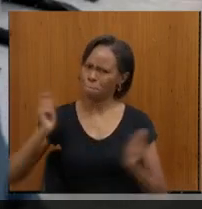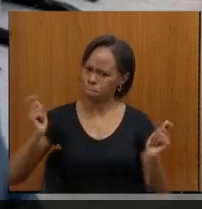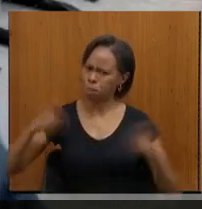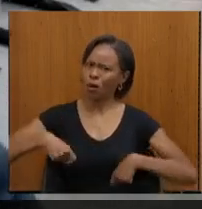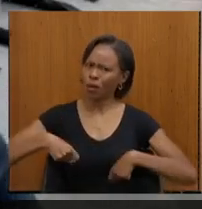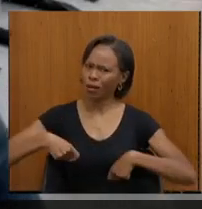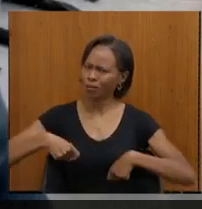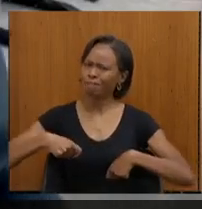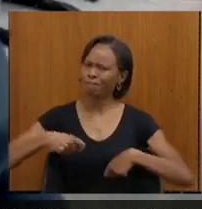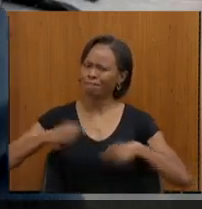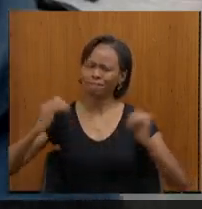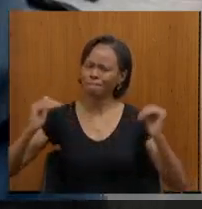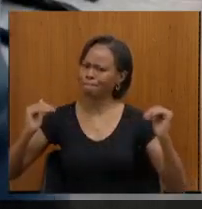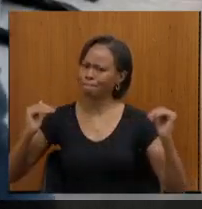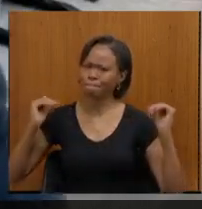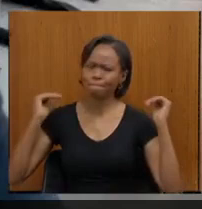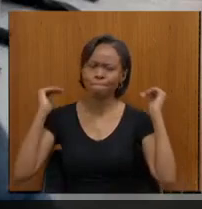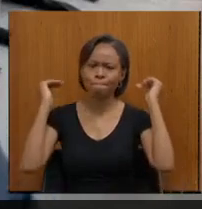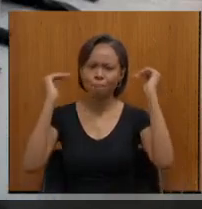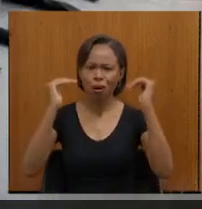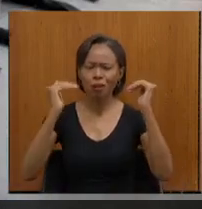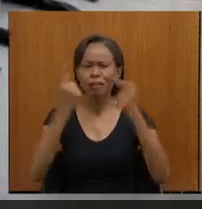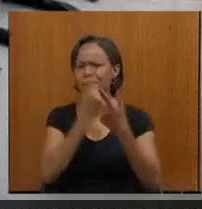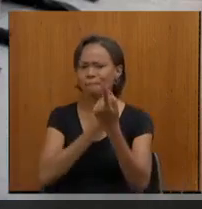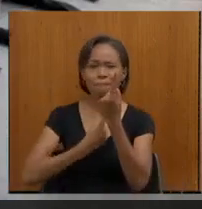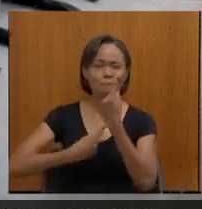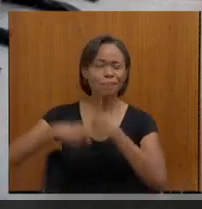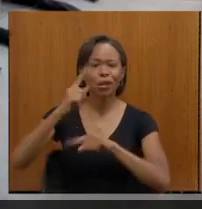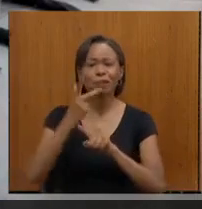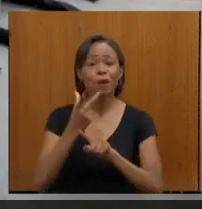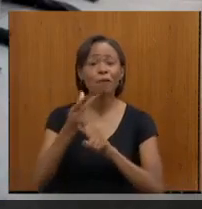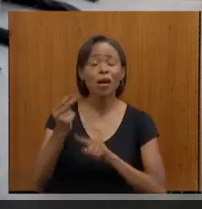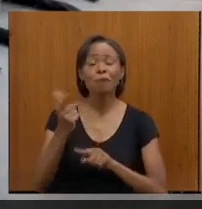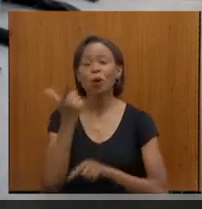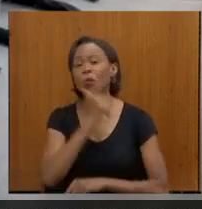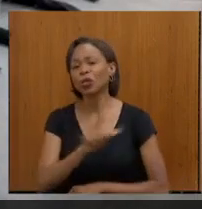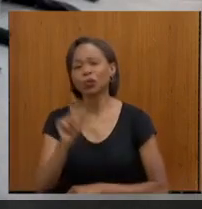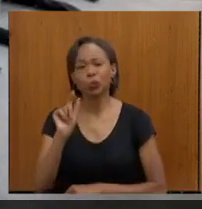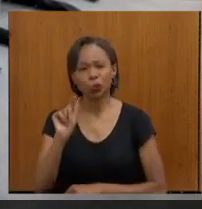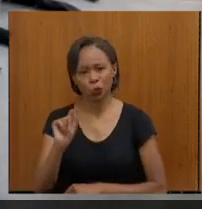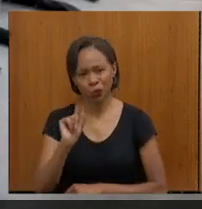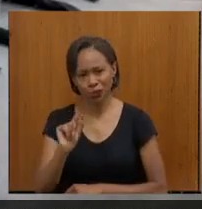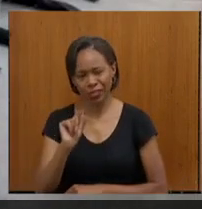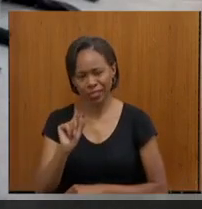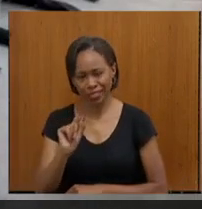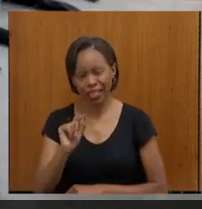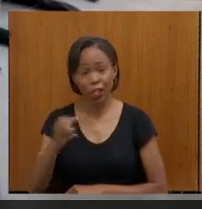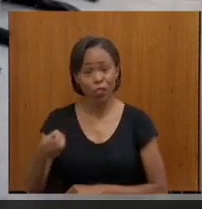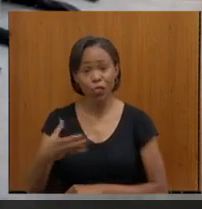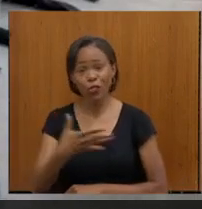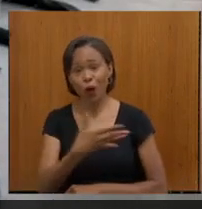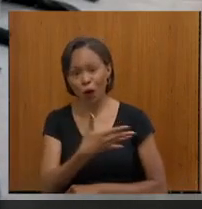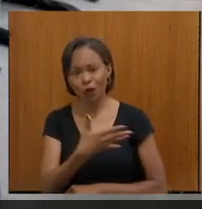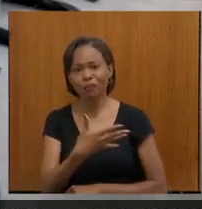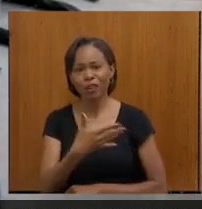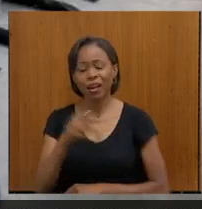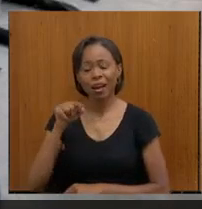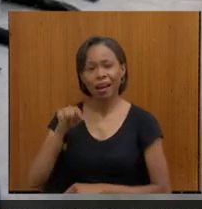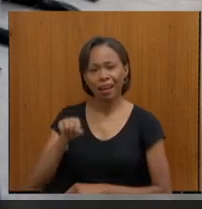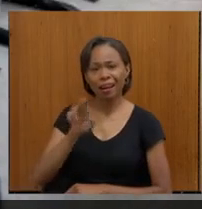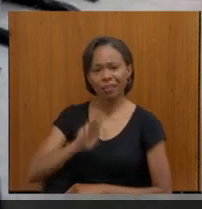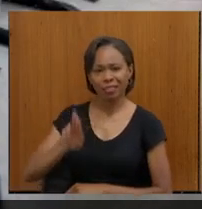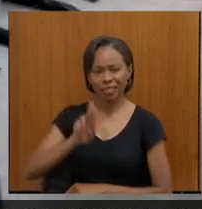para um sucesso esta aplicação desta mudam